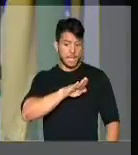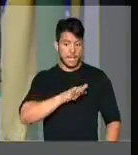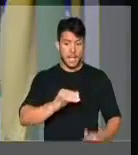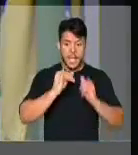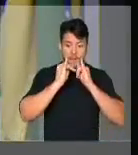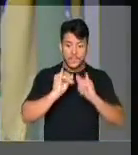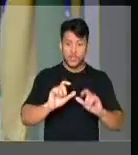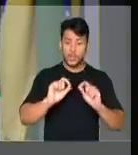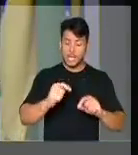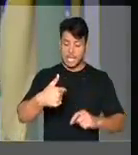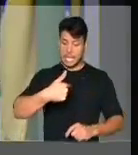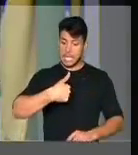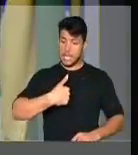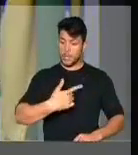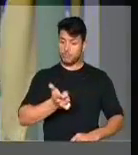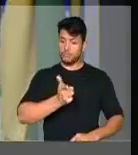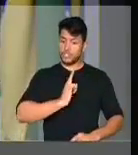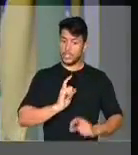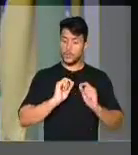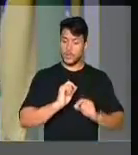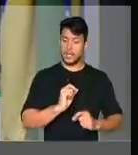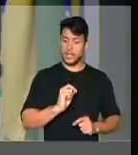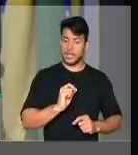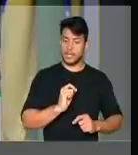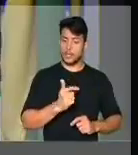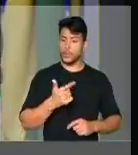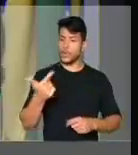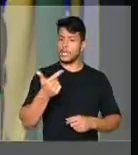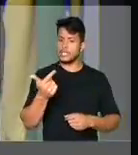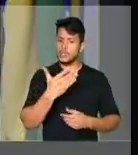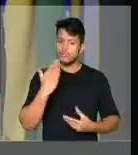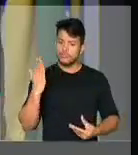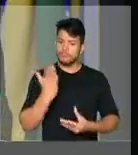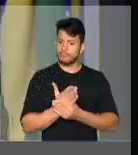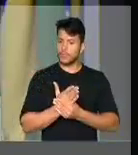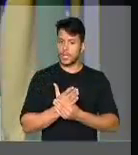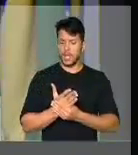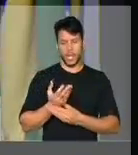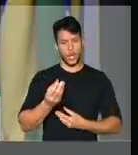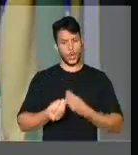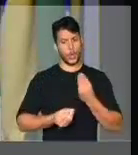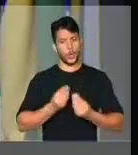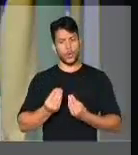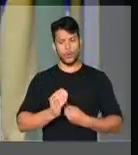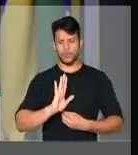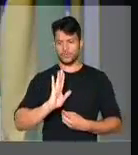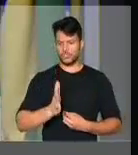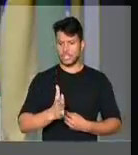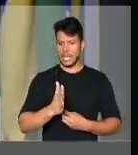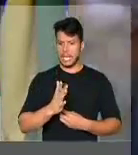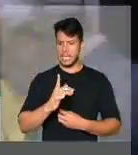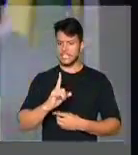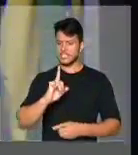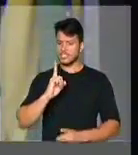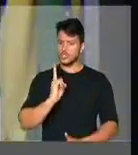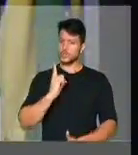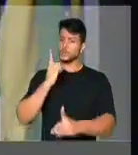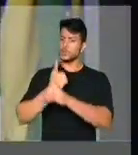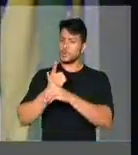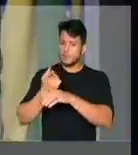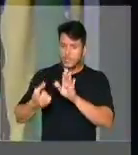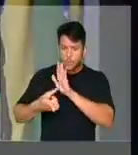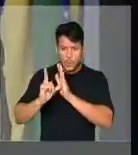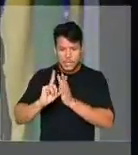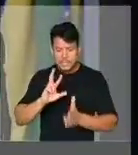noticiar que eu teria uma segunda condenação, ou seja, adivinhando o resultado